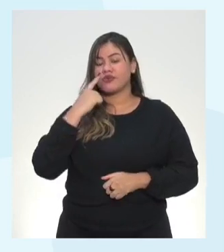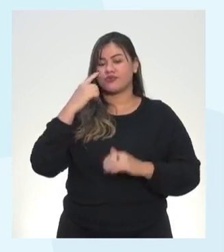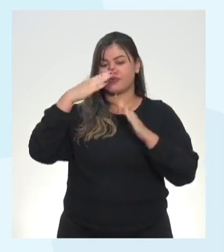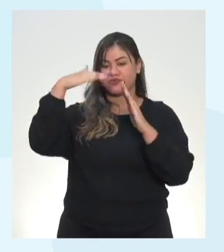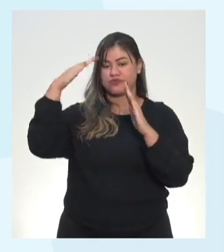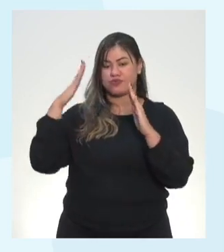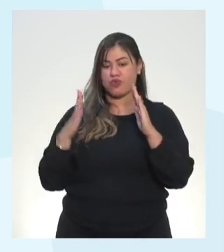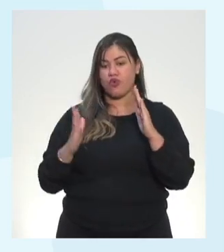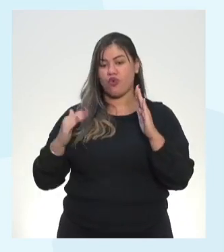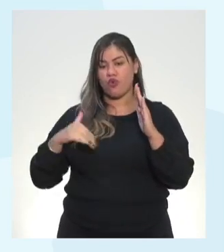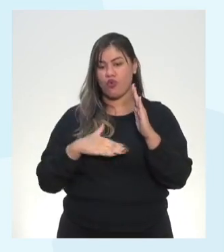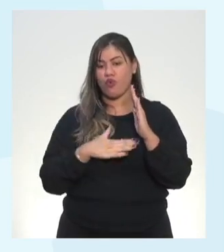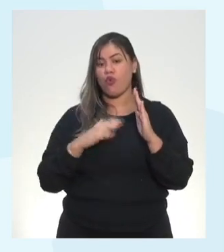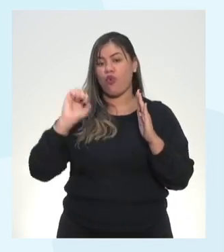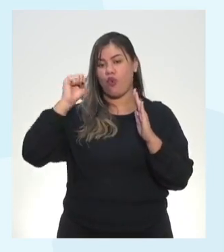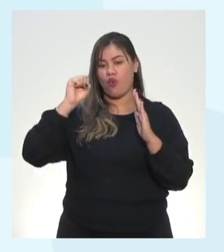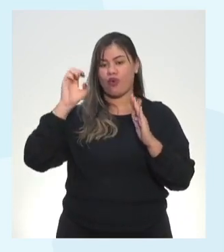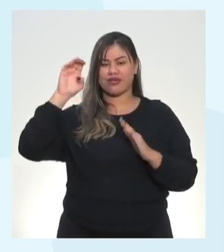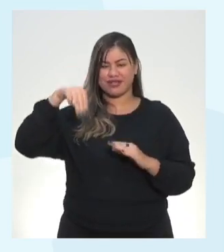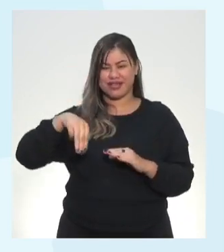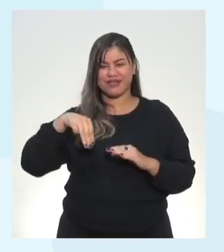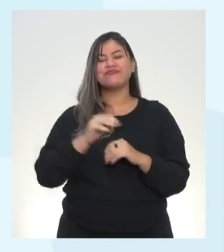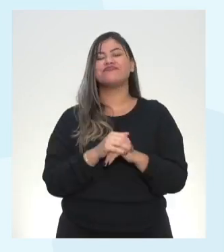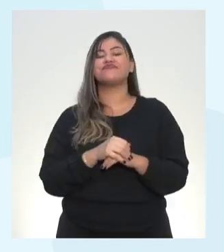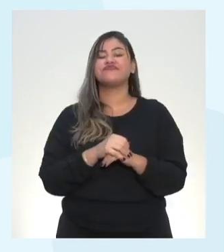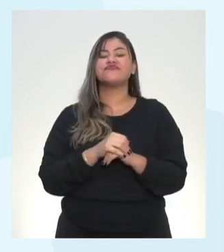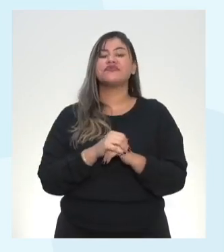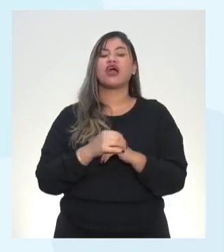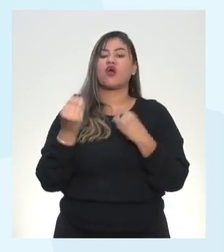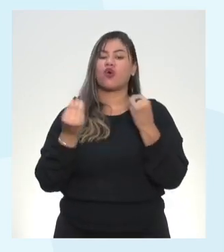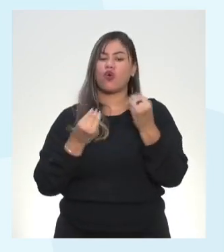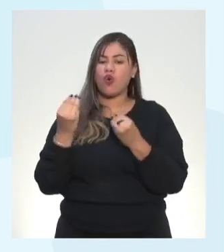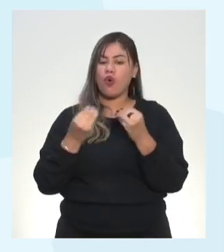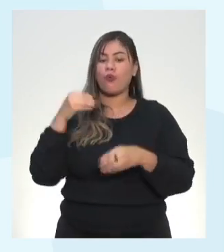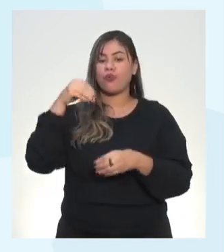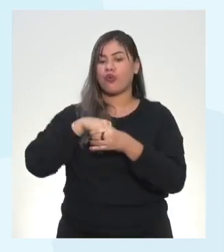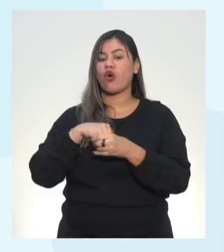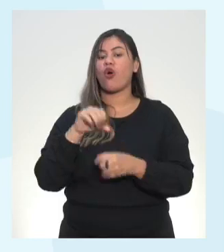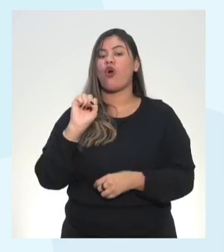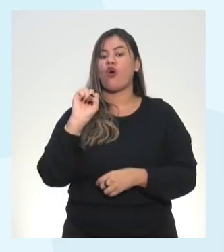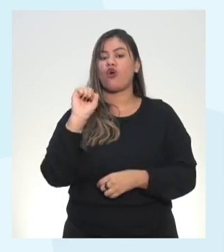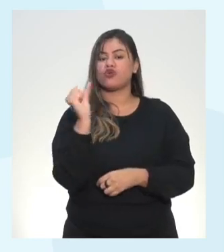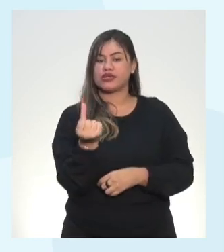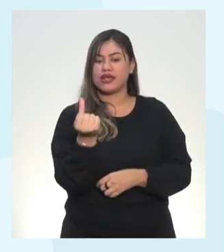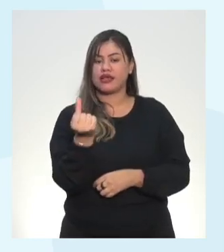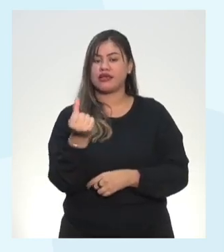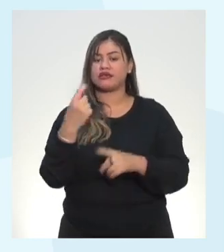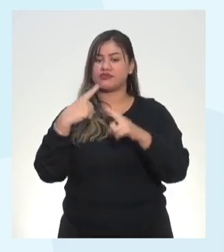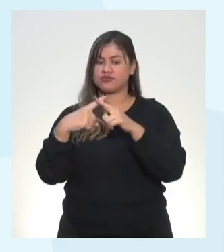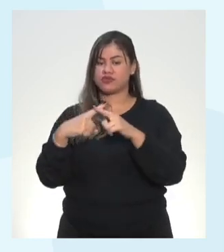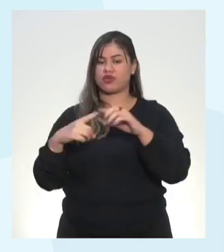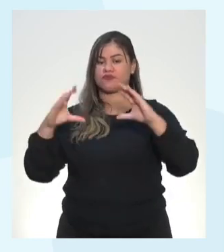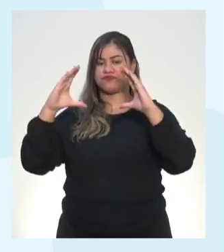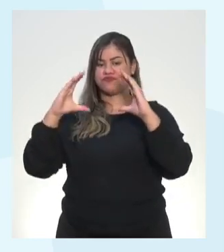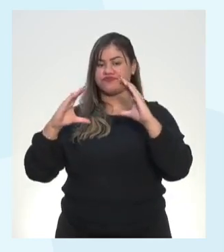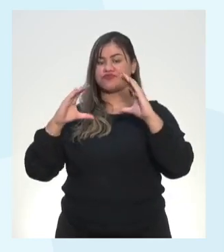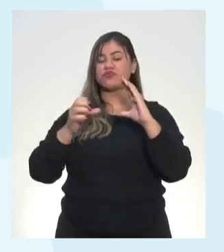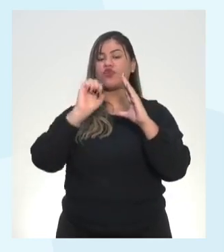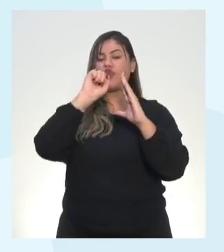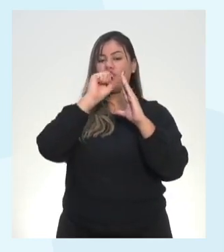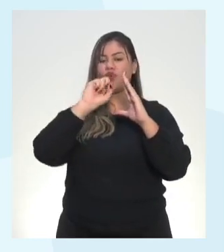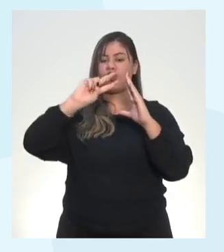chat, é claro que a gente poderia ter simplificado essa expressão. Mas você lembra que quando eu comecei a falar da área do hexágono, eu